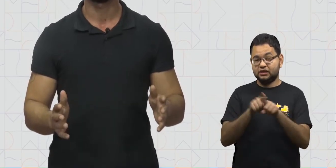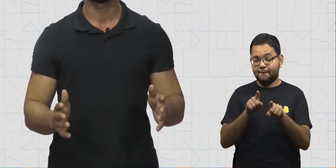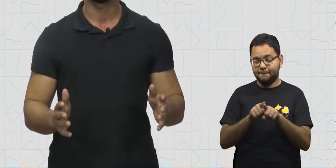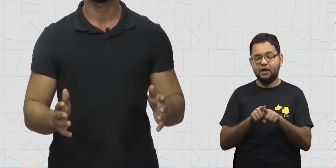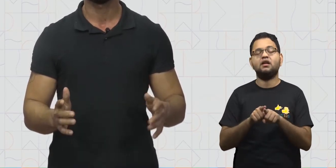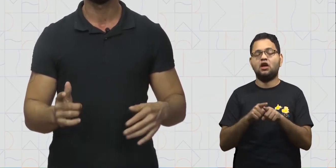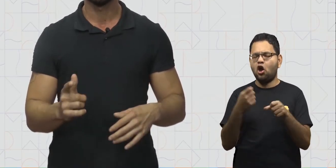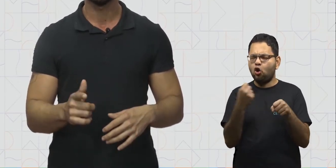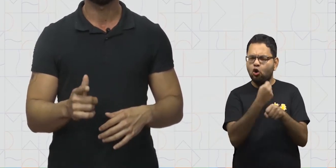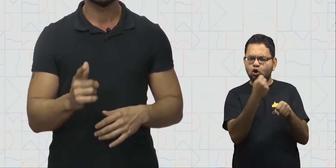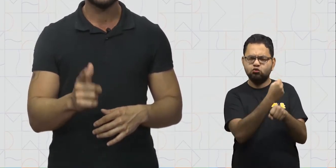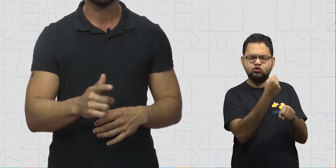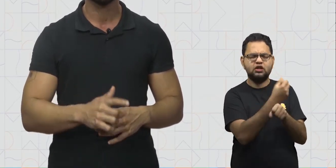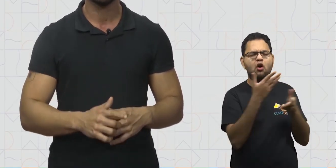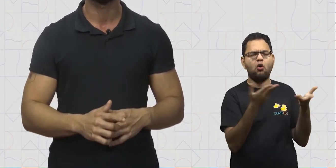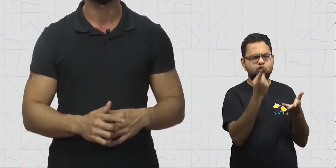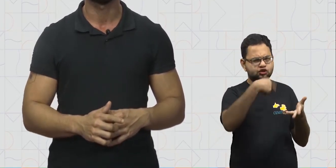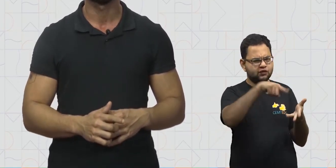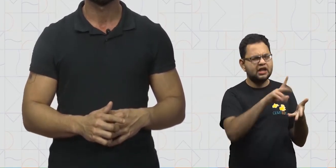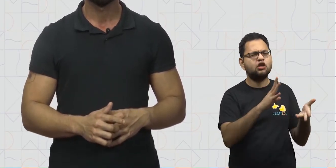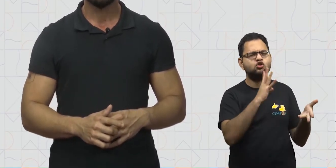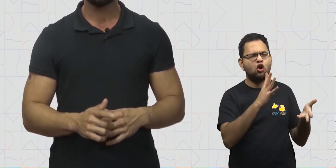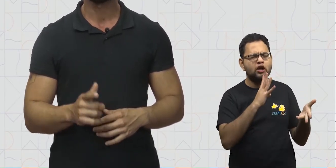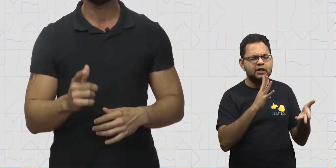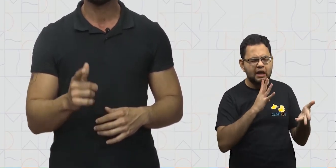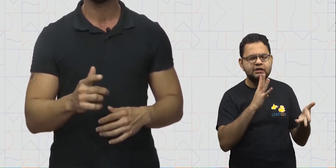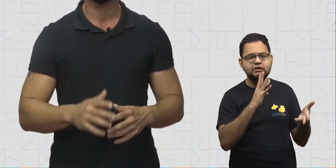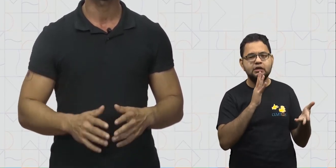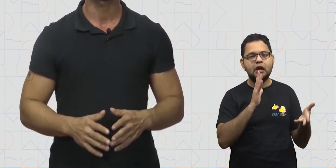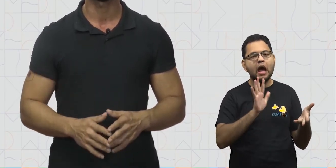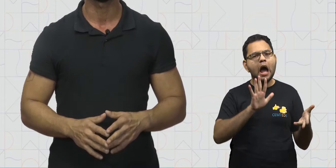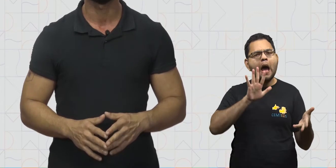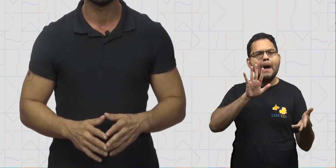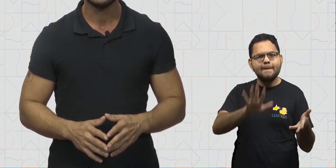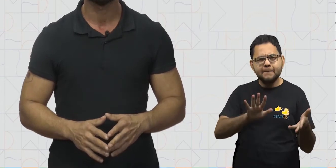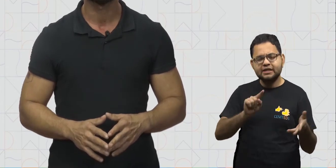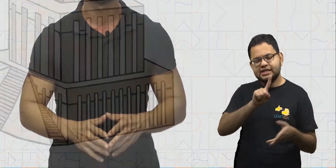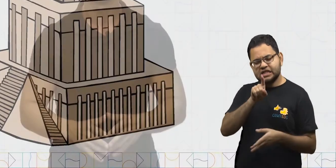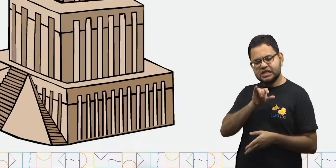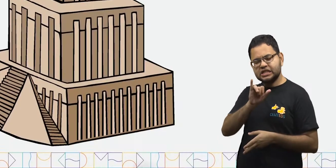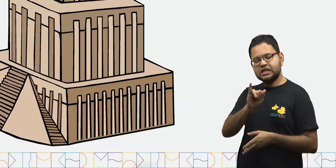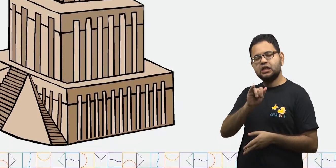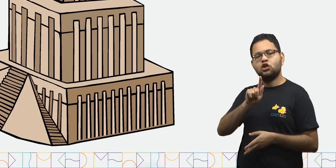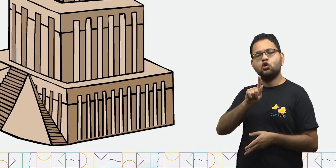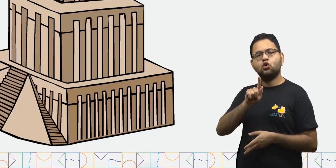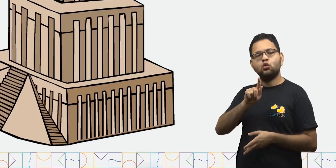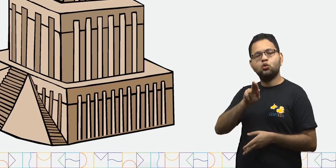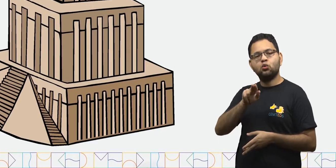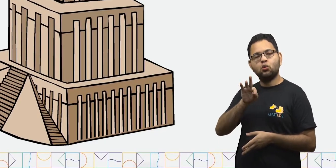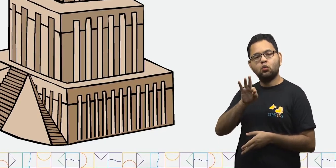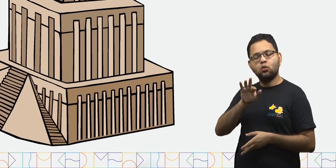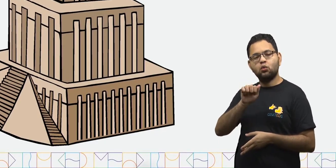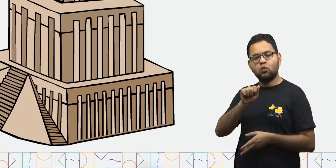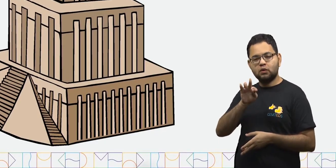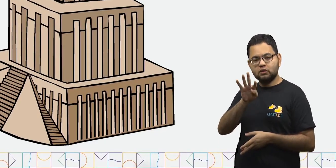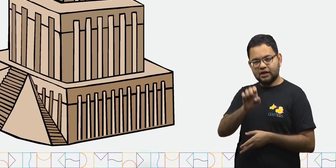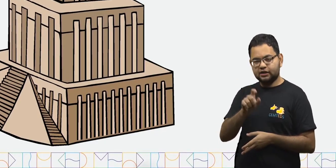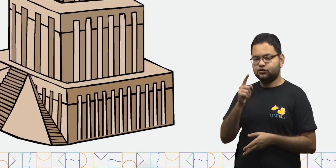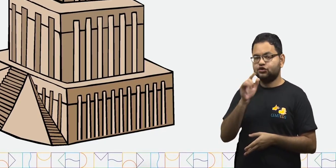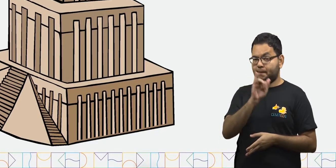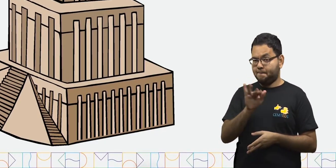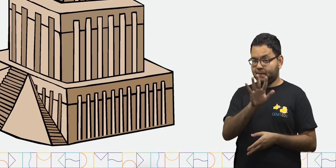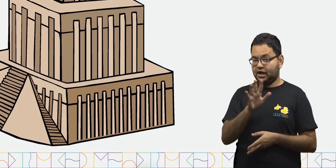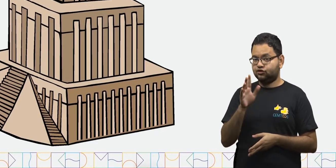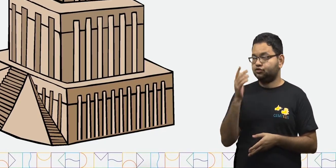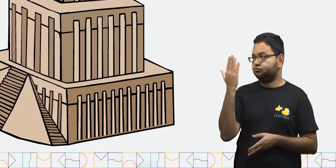construções arquitetônicas de hoje vocês já conhecem. Mas vocês conhecem os zigurates? Eram as construções